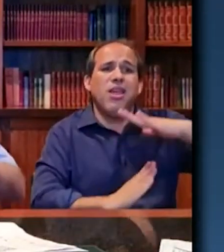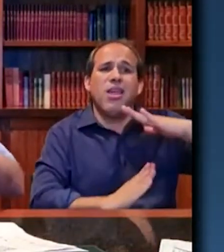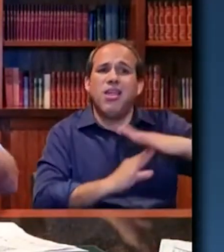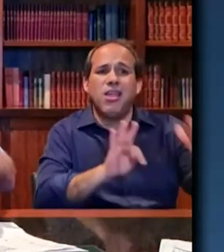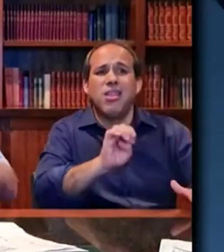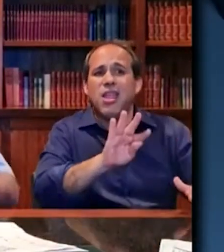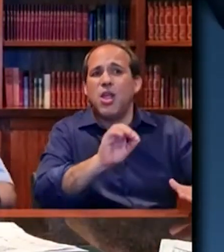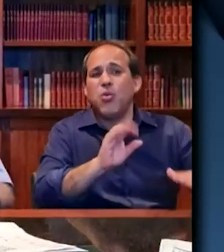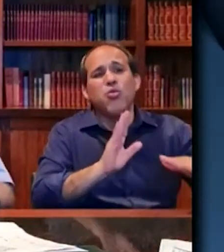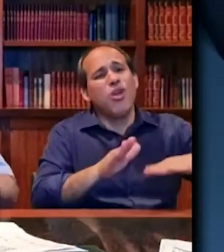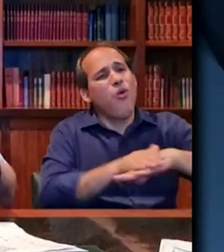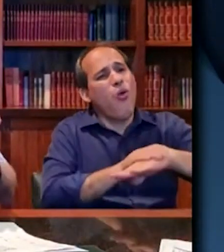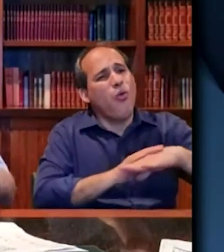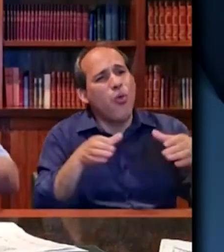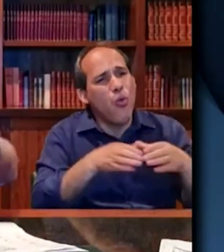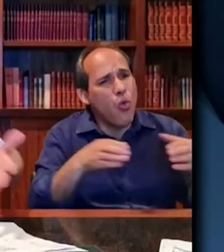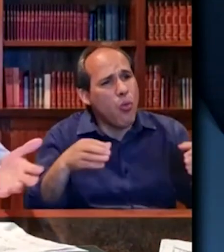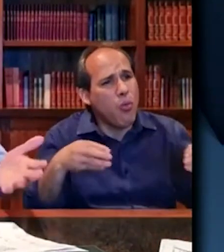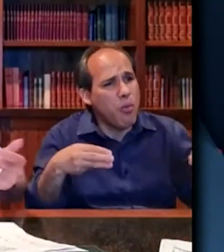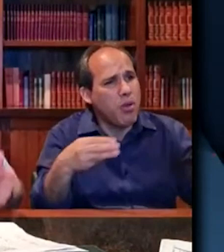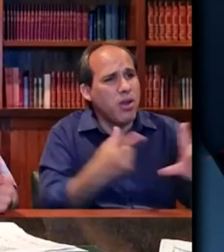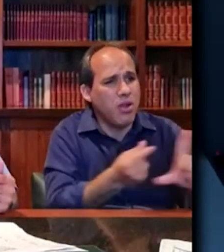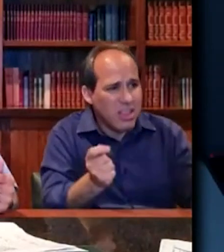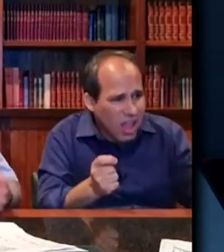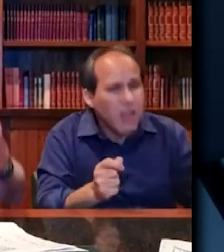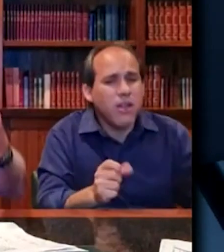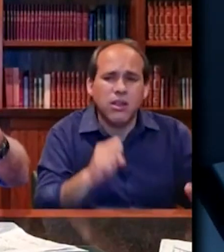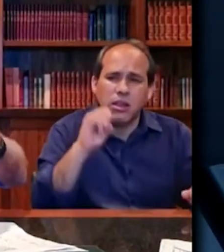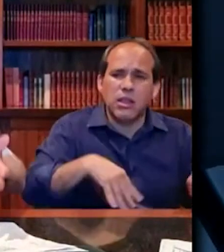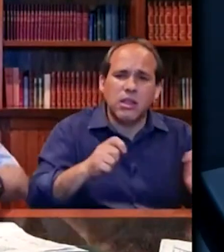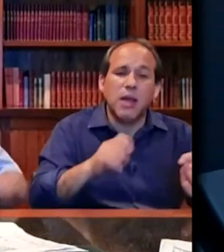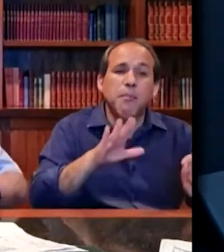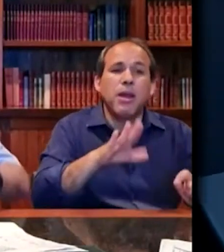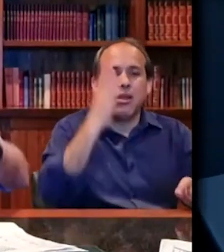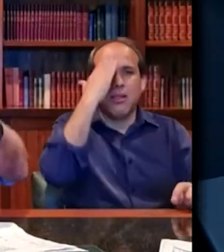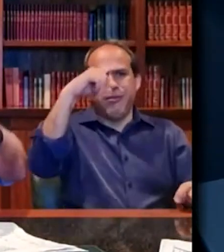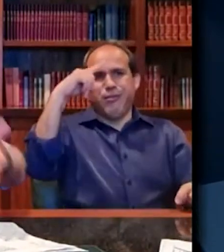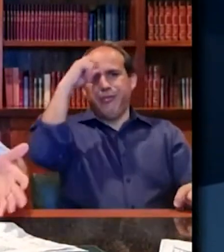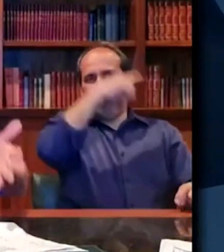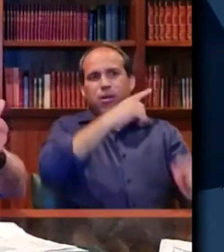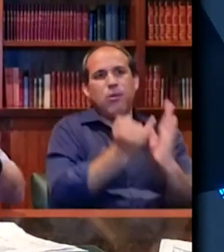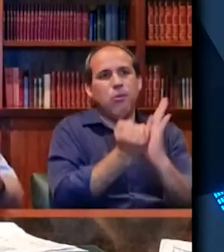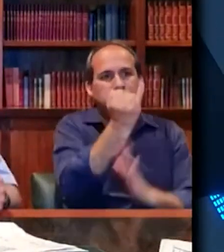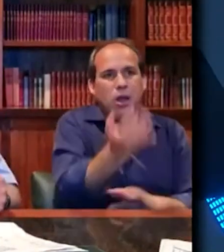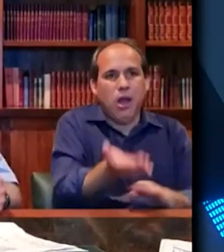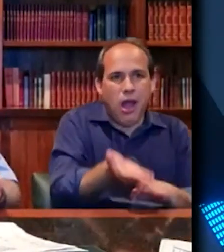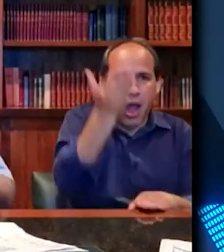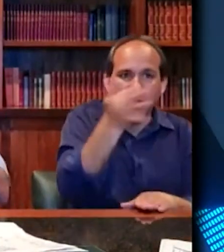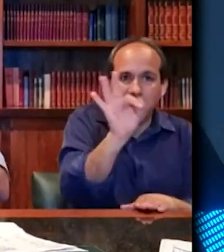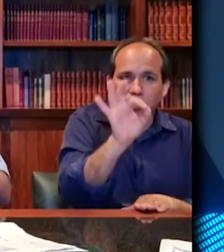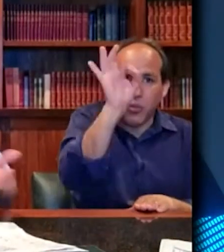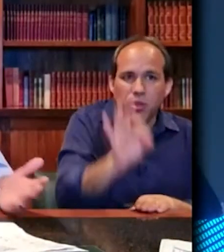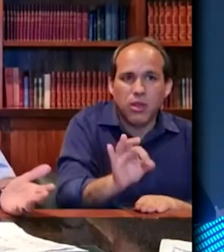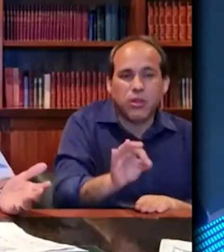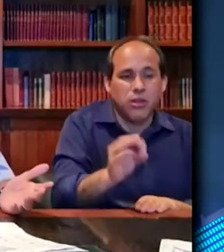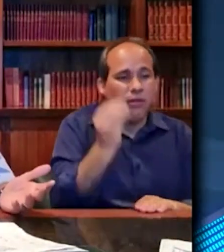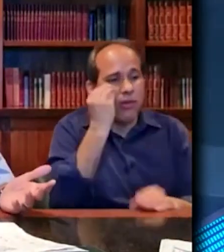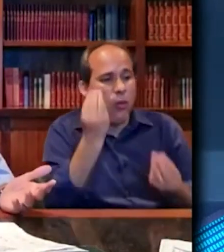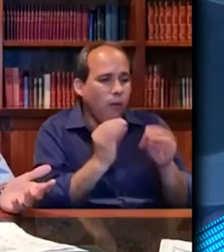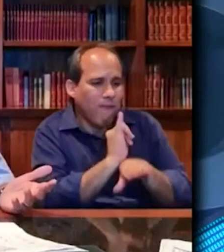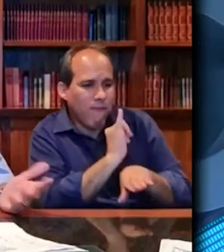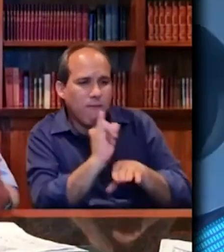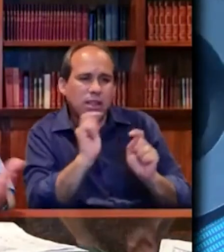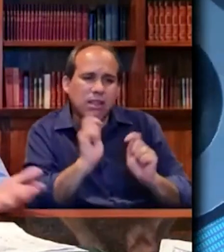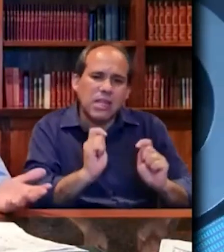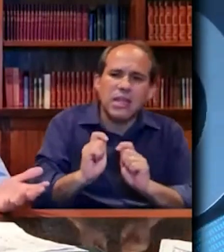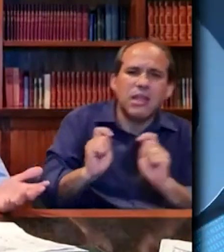você concorda com tudo o que o presidente Bolsonaro diz? Essa foi a pergunta. Eu